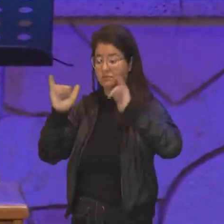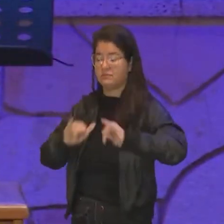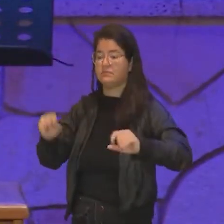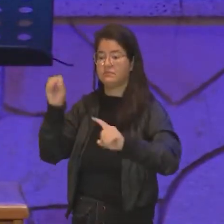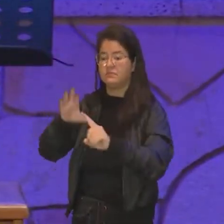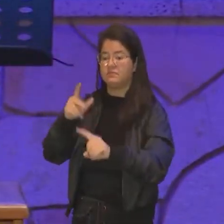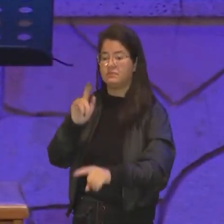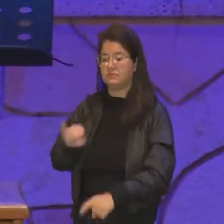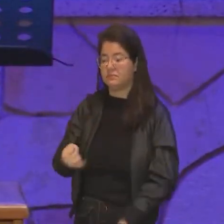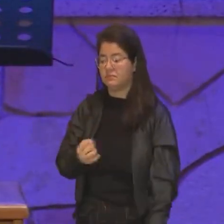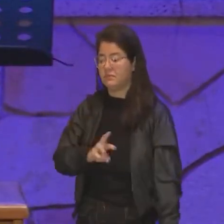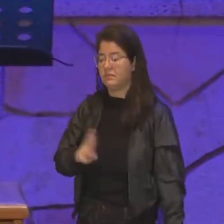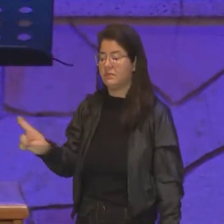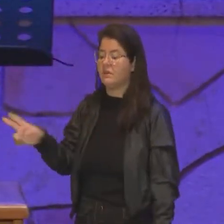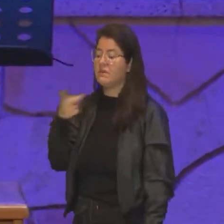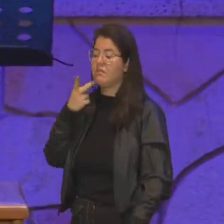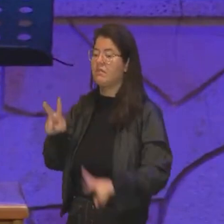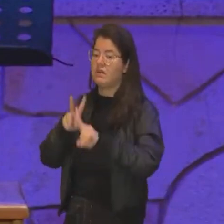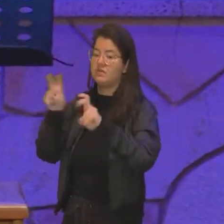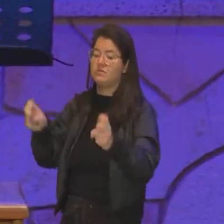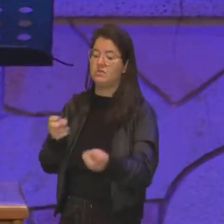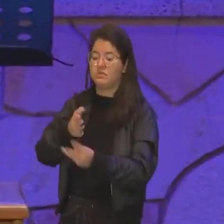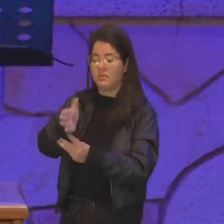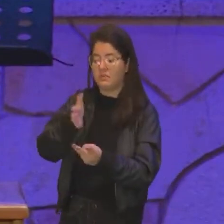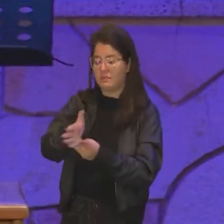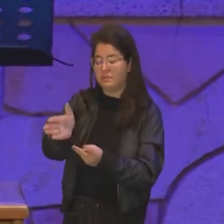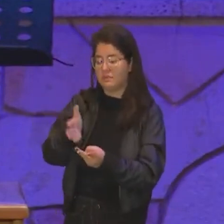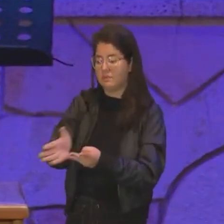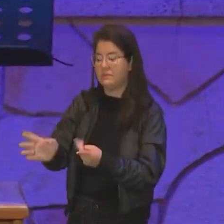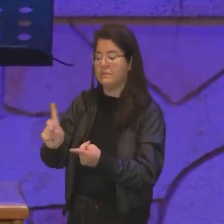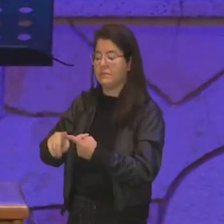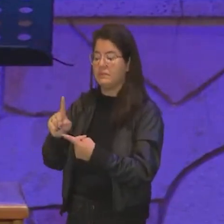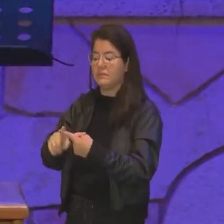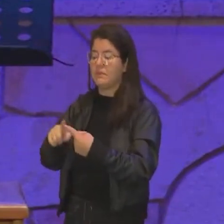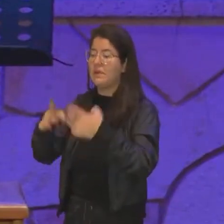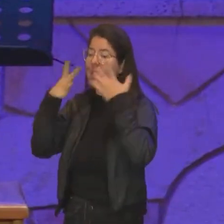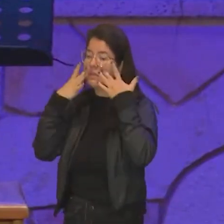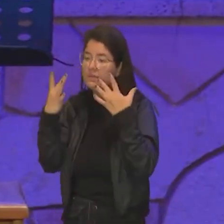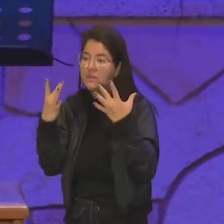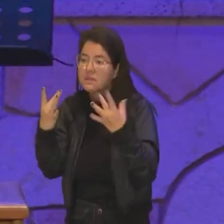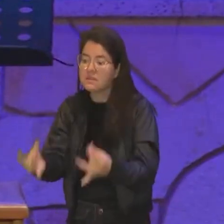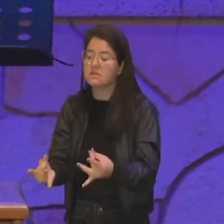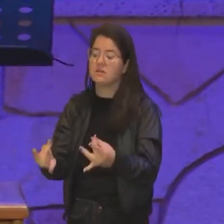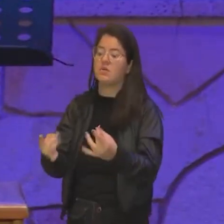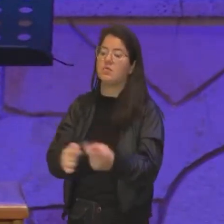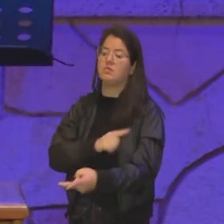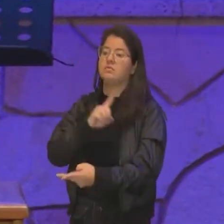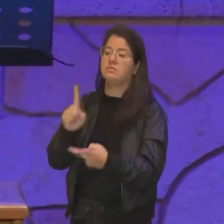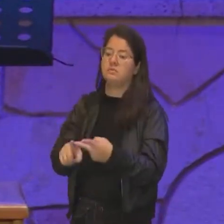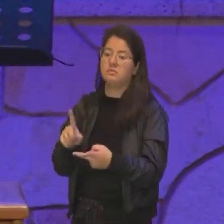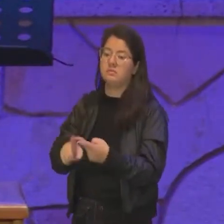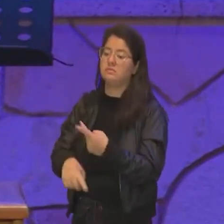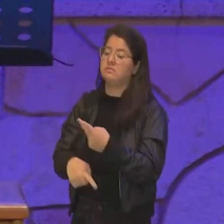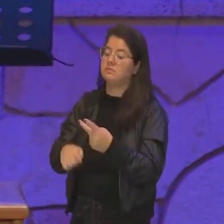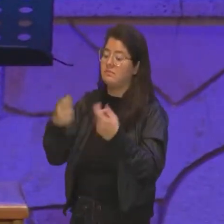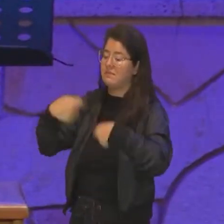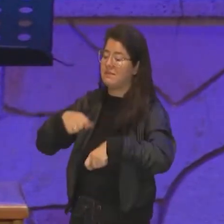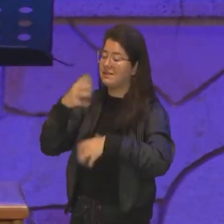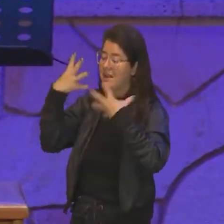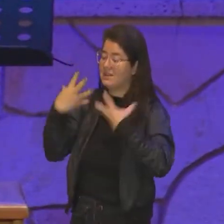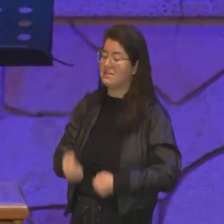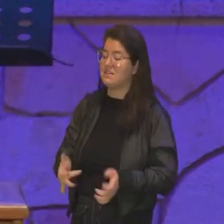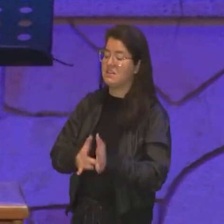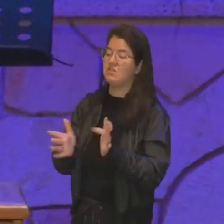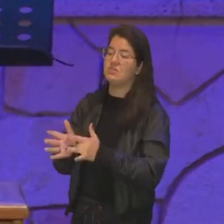de Jeremias, ela caminha em 3 direções. A primeira delas, ouçam. A segunda delas, convertam.